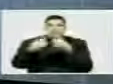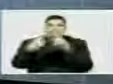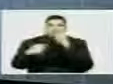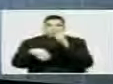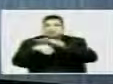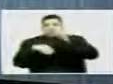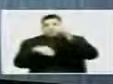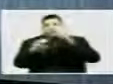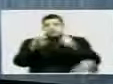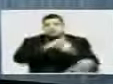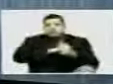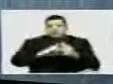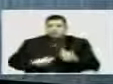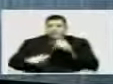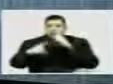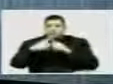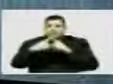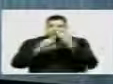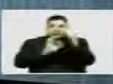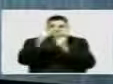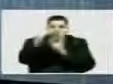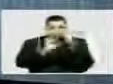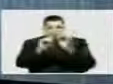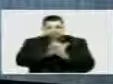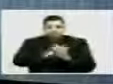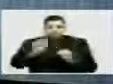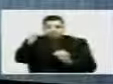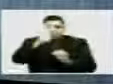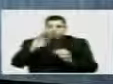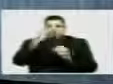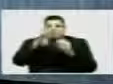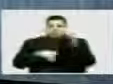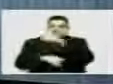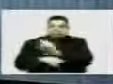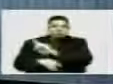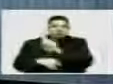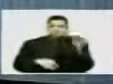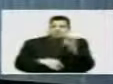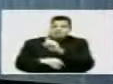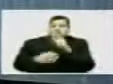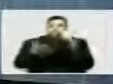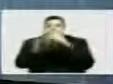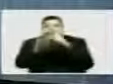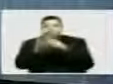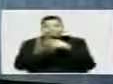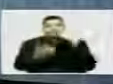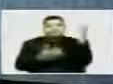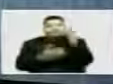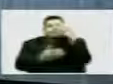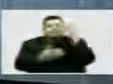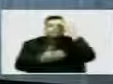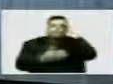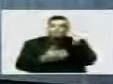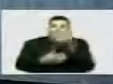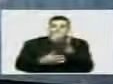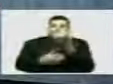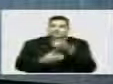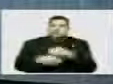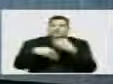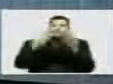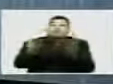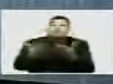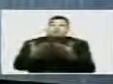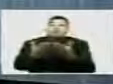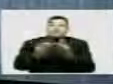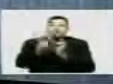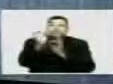digo mais, deputado Zé Ricardo, porque a proposta do governo federal não é só essa. Na verdade, é importante entender em que